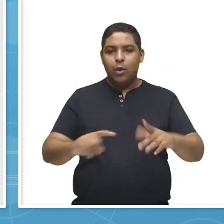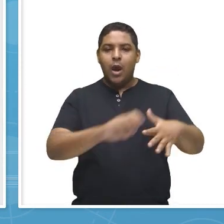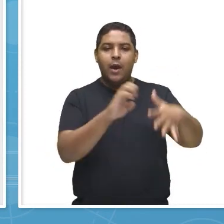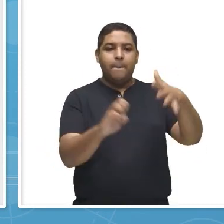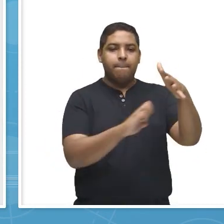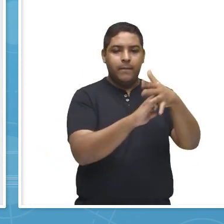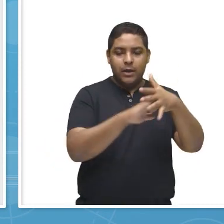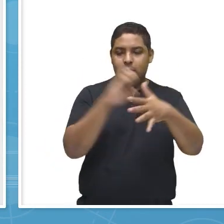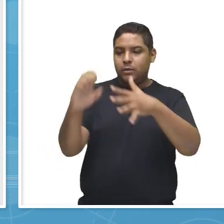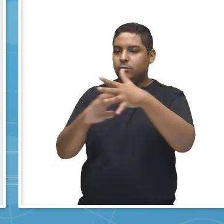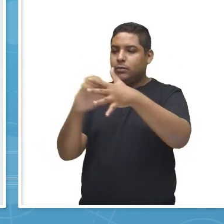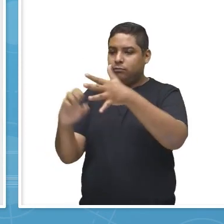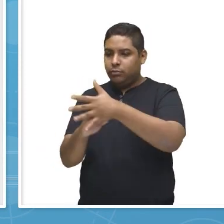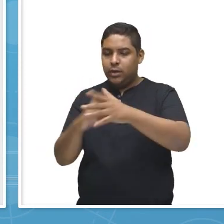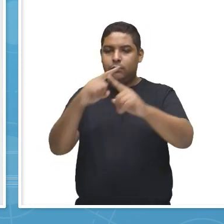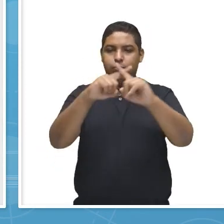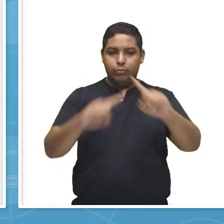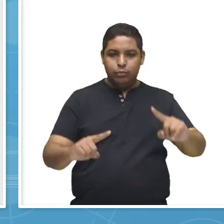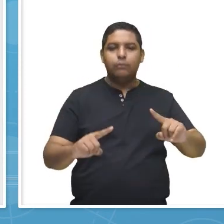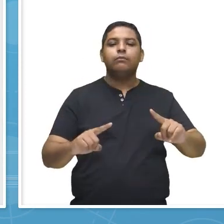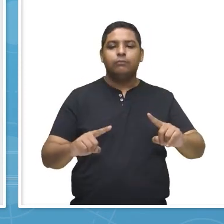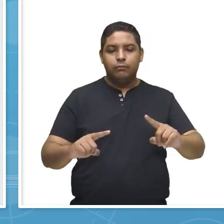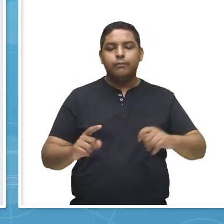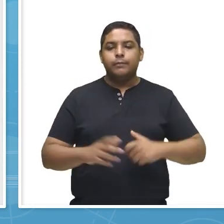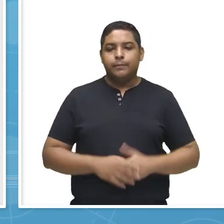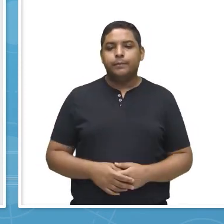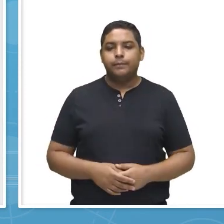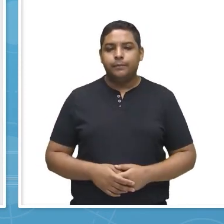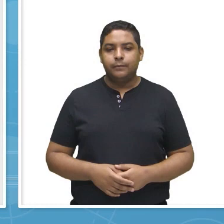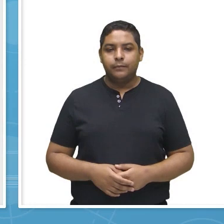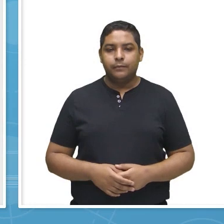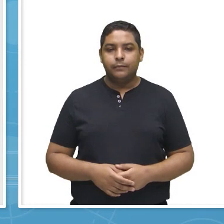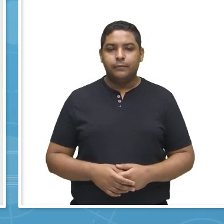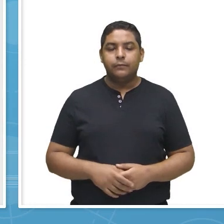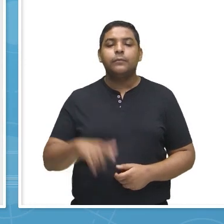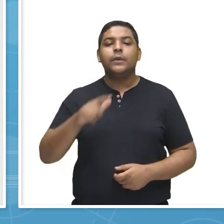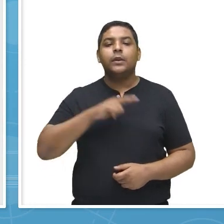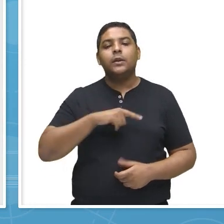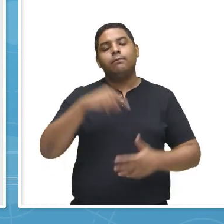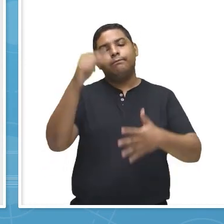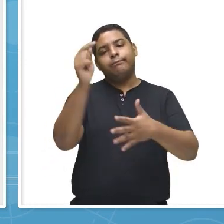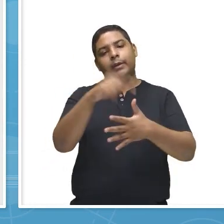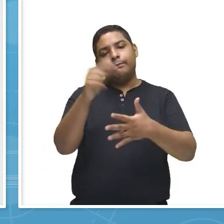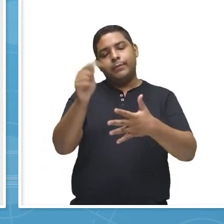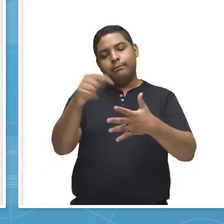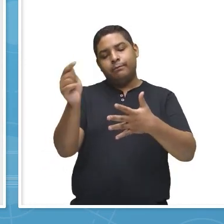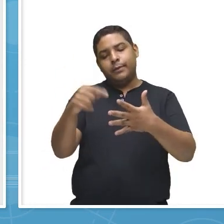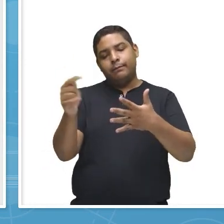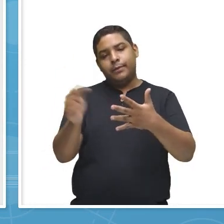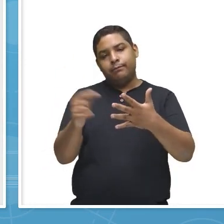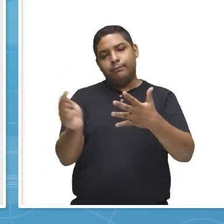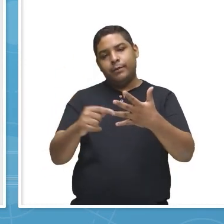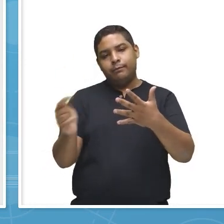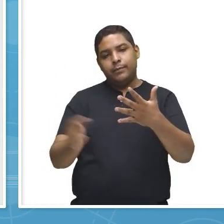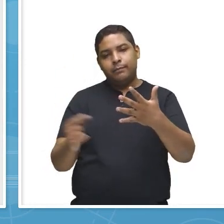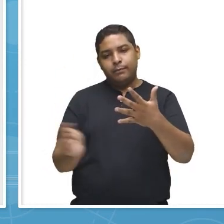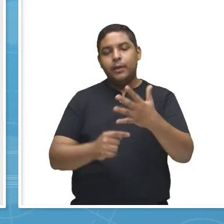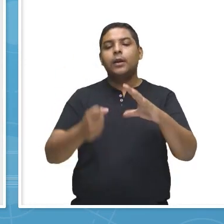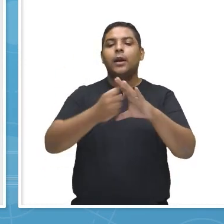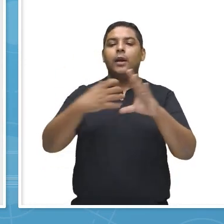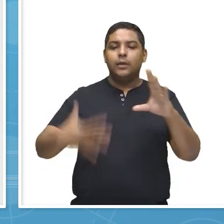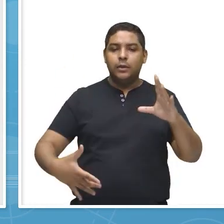entre essas empresas, entre essas indústrias, tá? Então, a gente tem essas várias características: